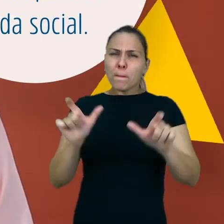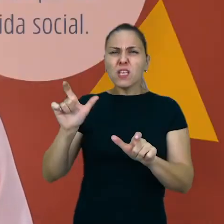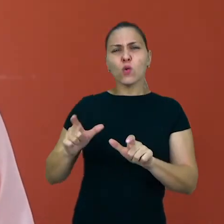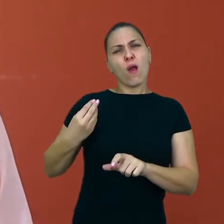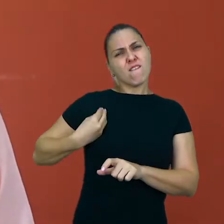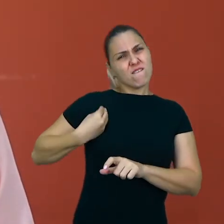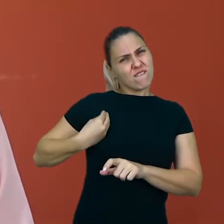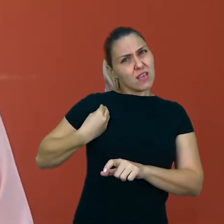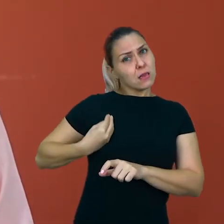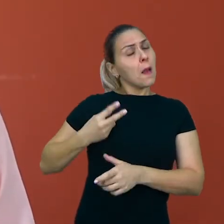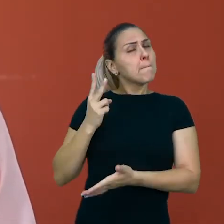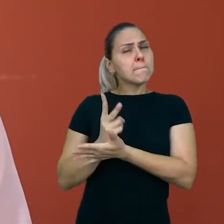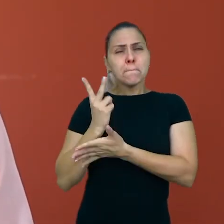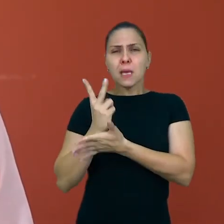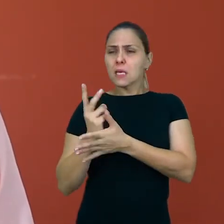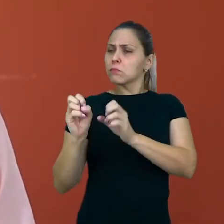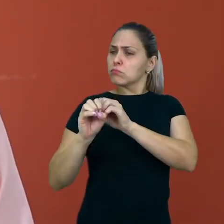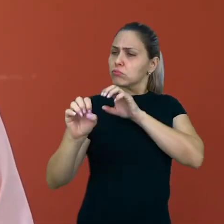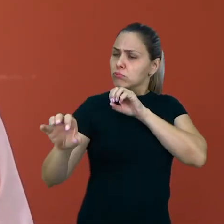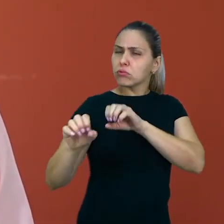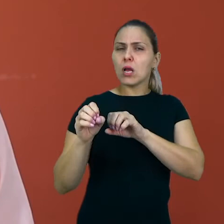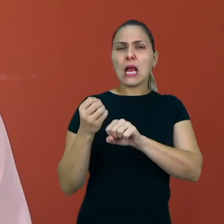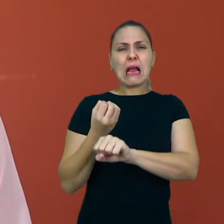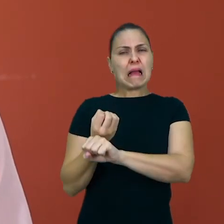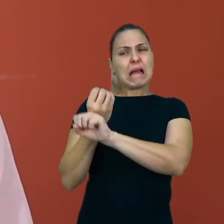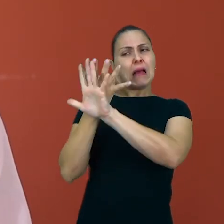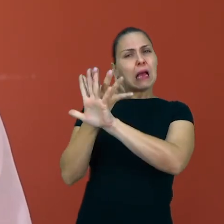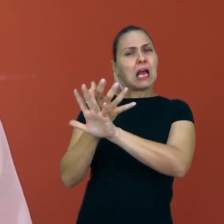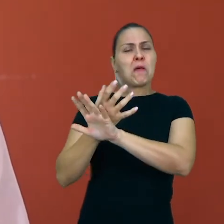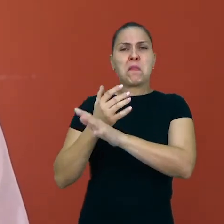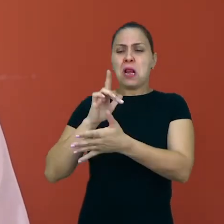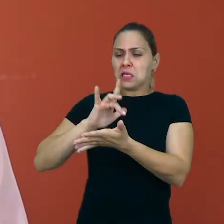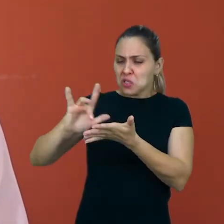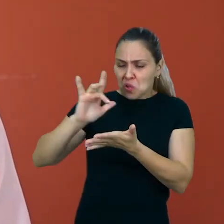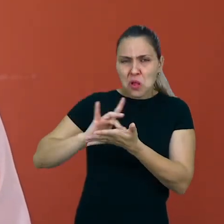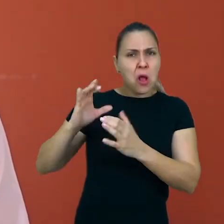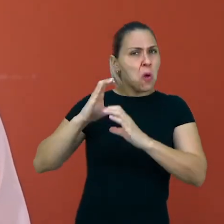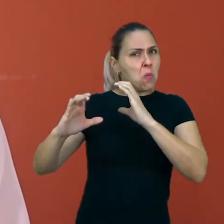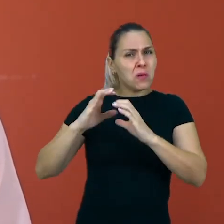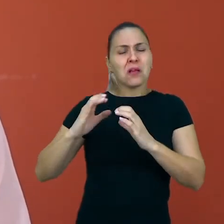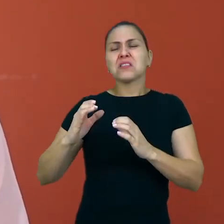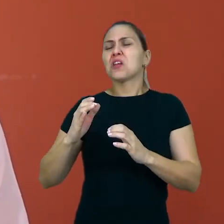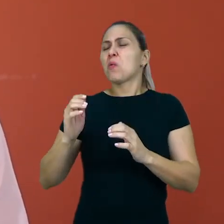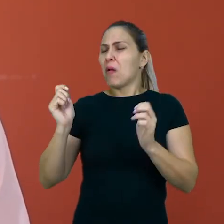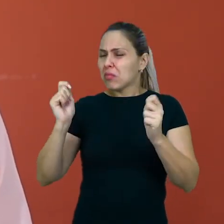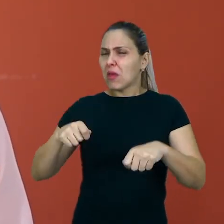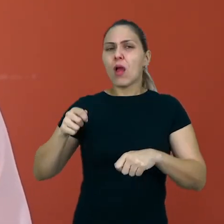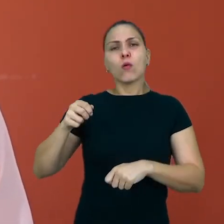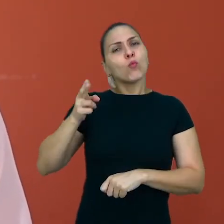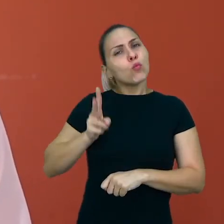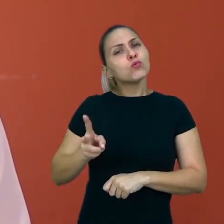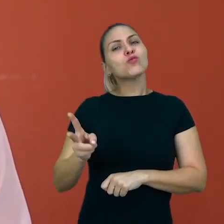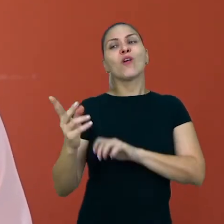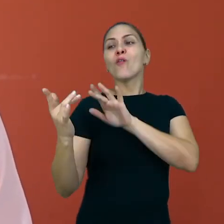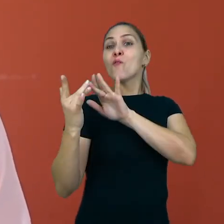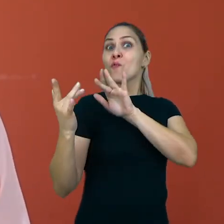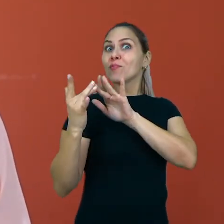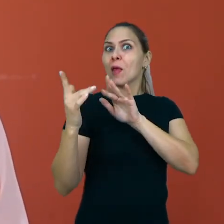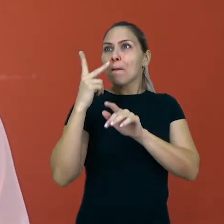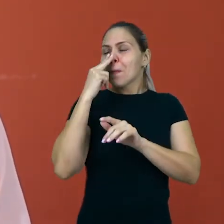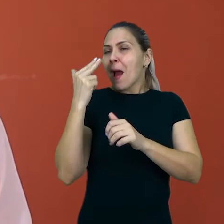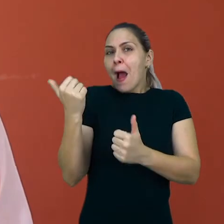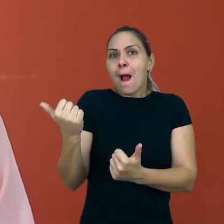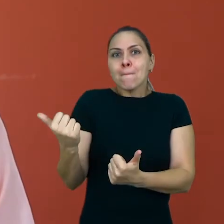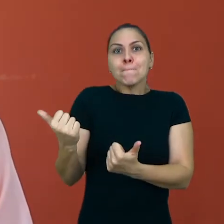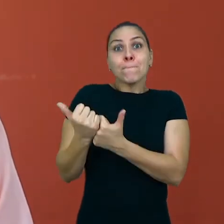as pessoas do seu convívio, mesmo que por meio das tecnologias de informação e comunicação. Dessa forma, você